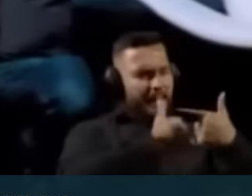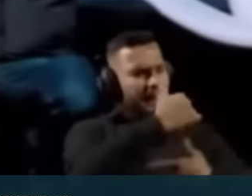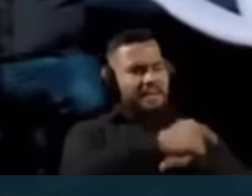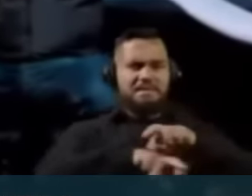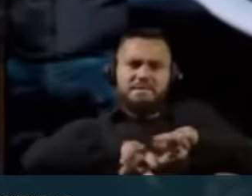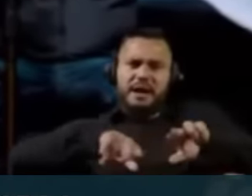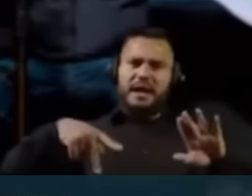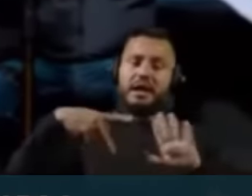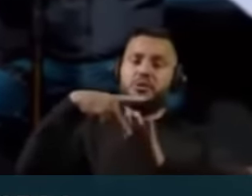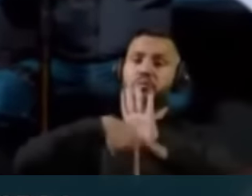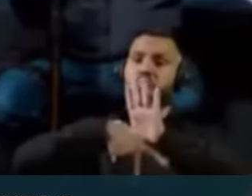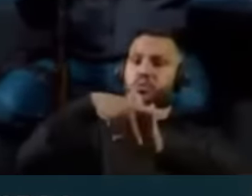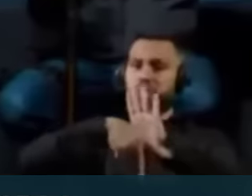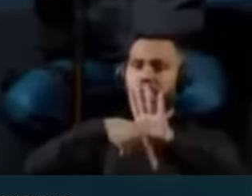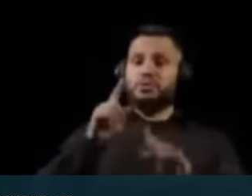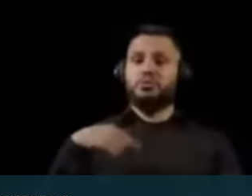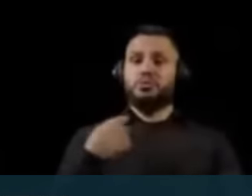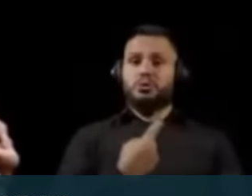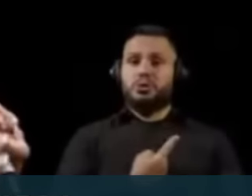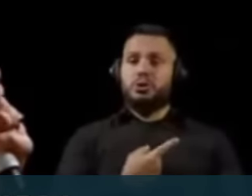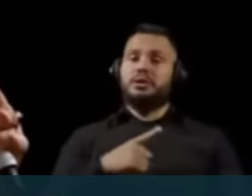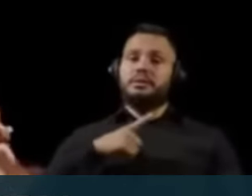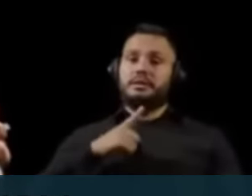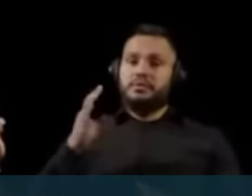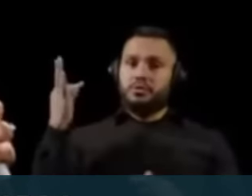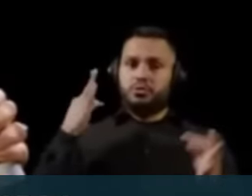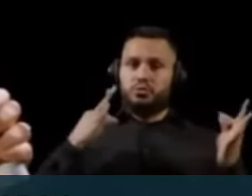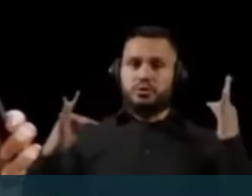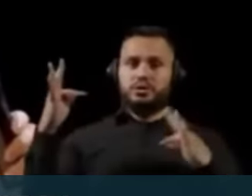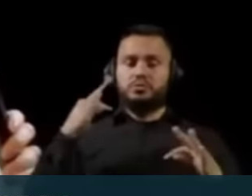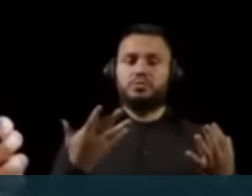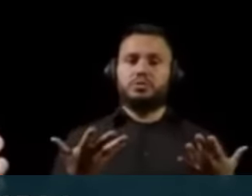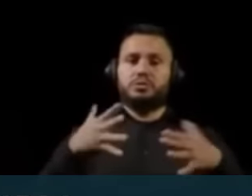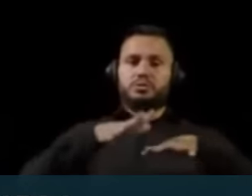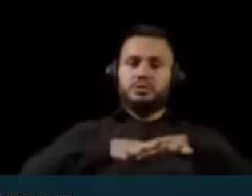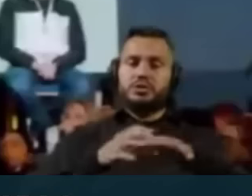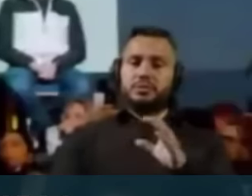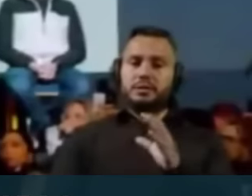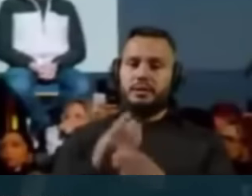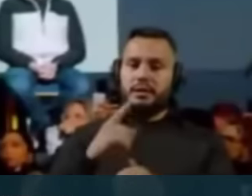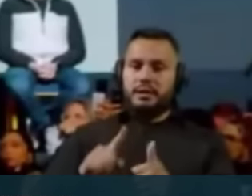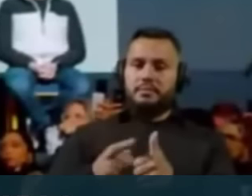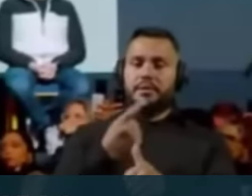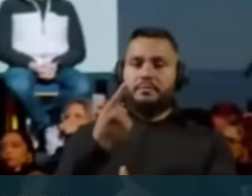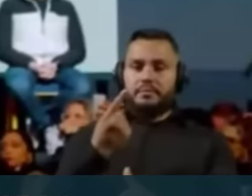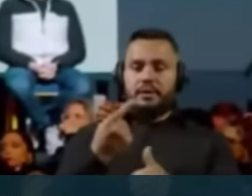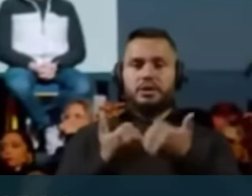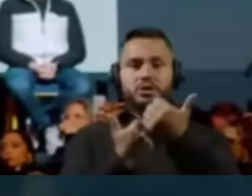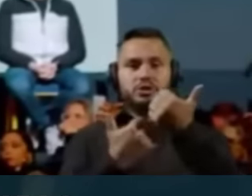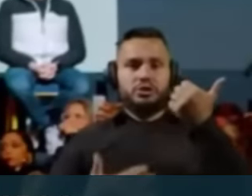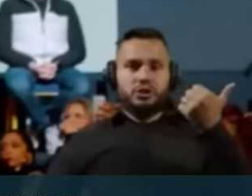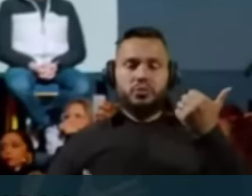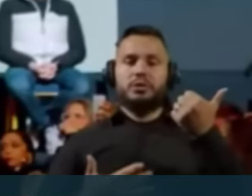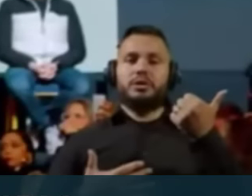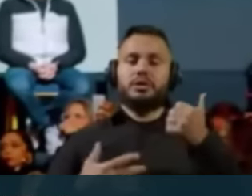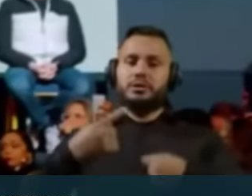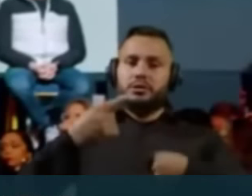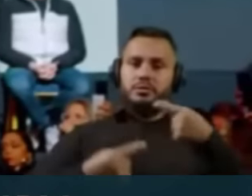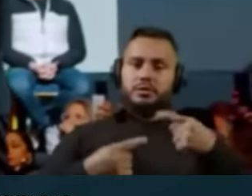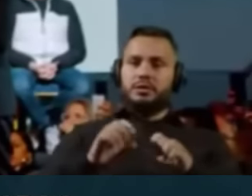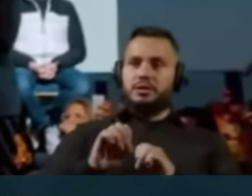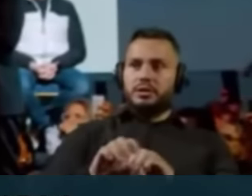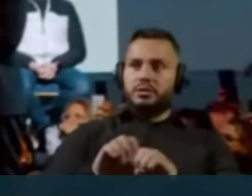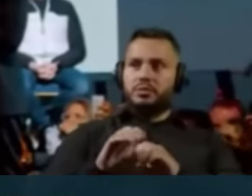fizemos. Nós tivemos o turismo inclusivo, nós criamos a primeira diretoria de política para a educação para os surdos, nós